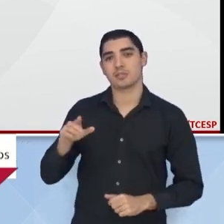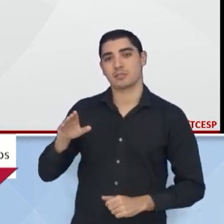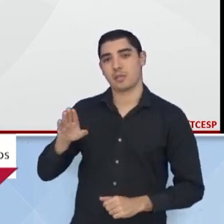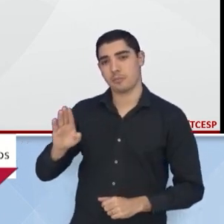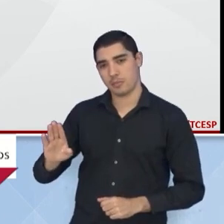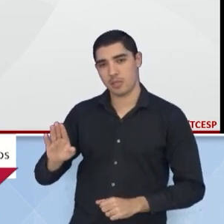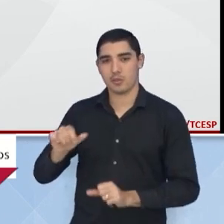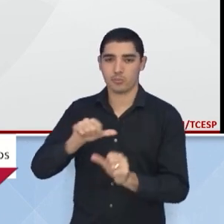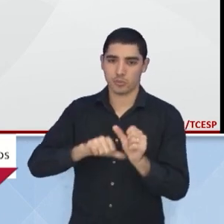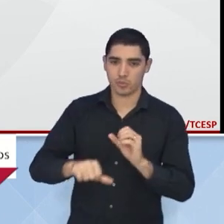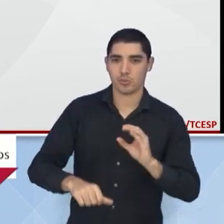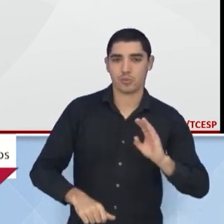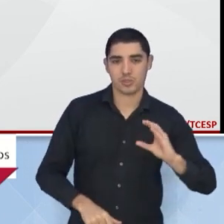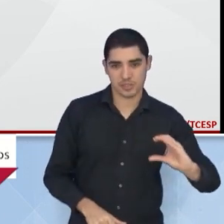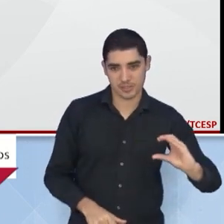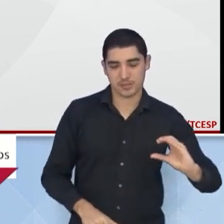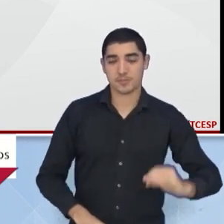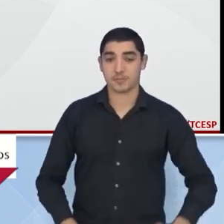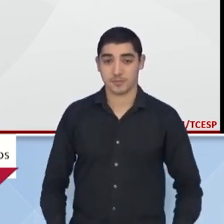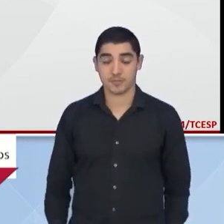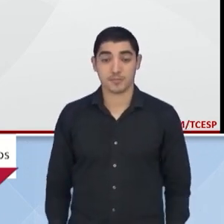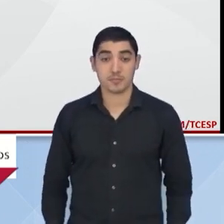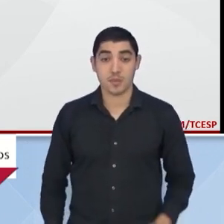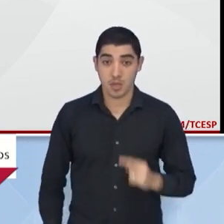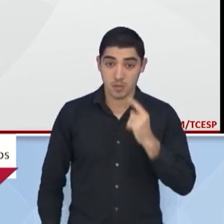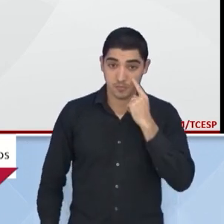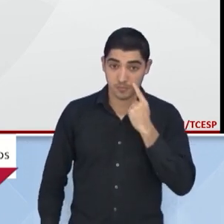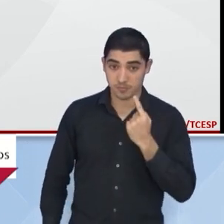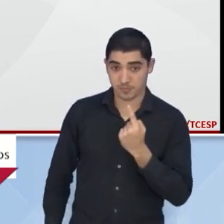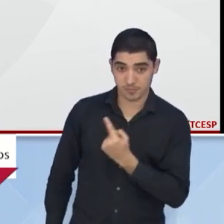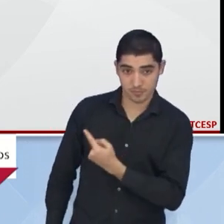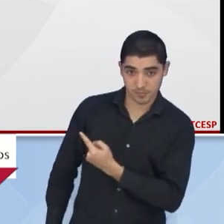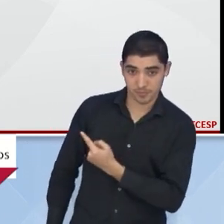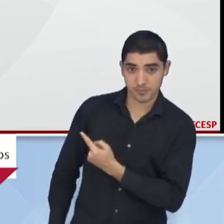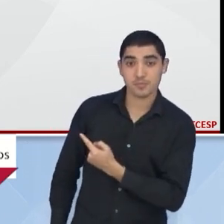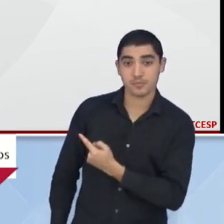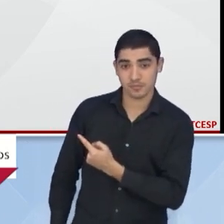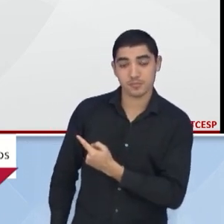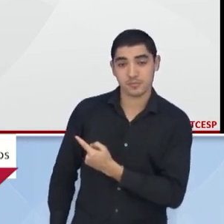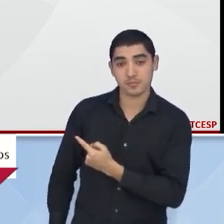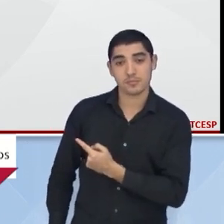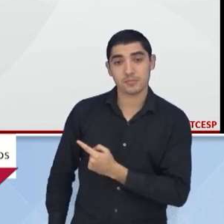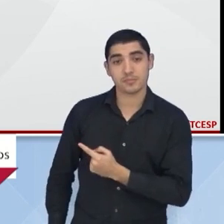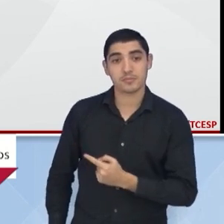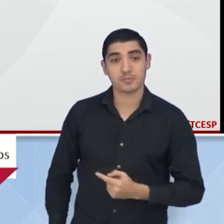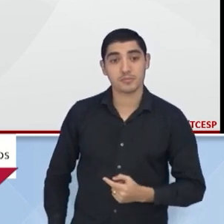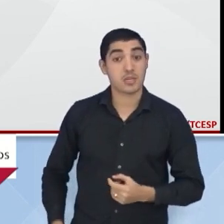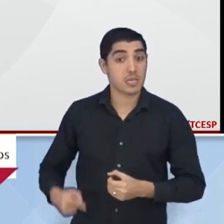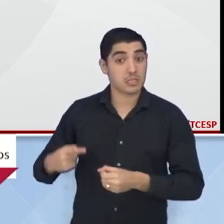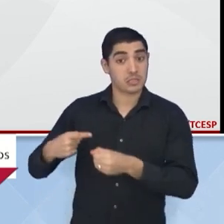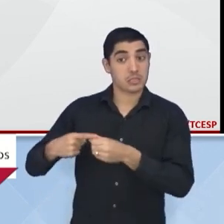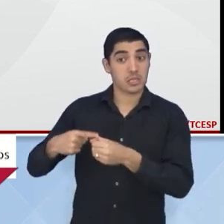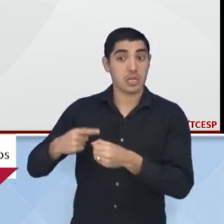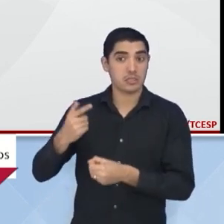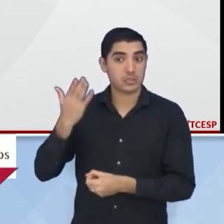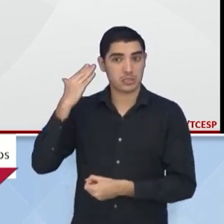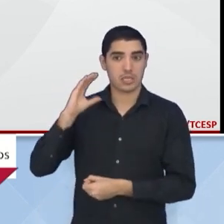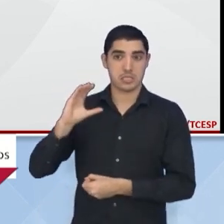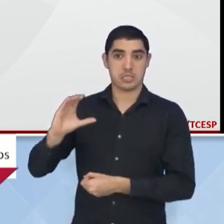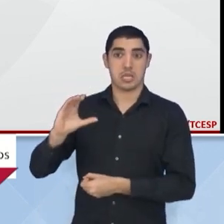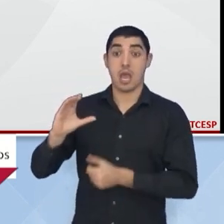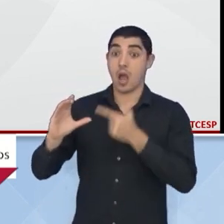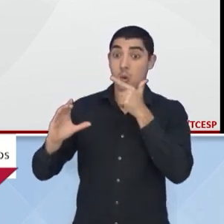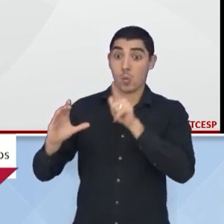e c aqui o destaque para esses municípios que conseguiram um desempenho melhor